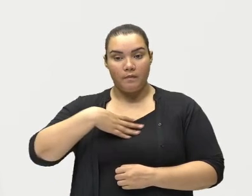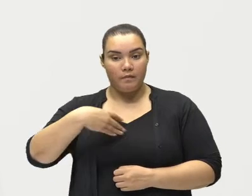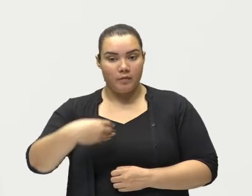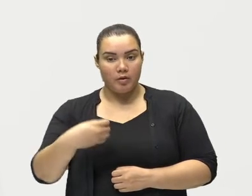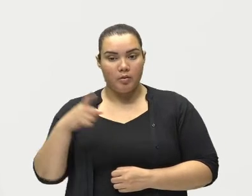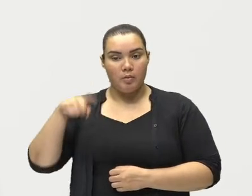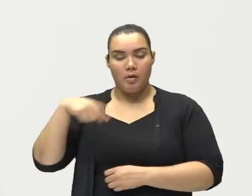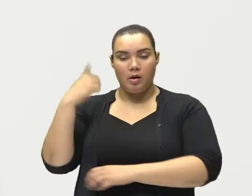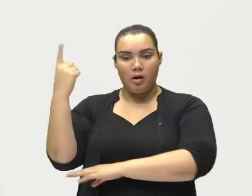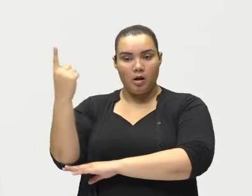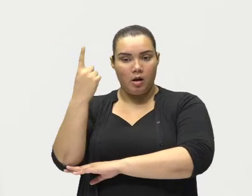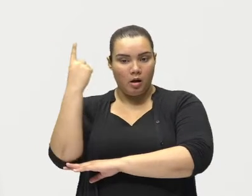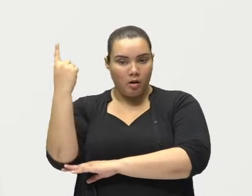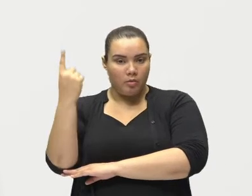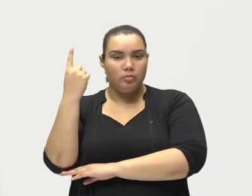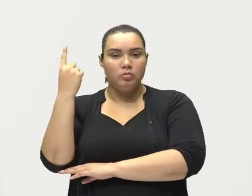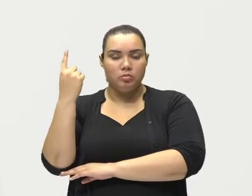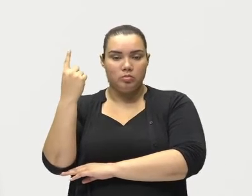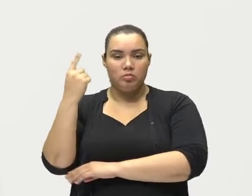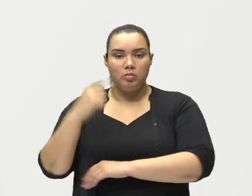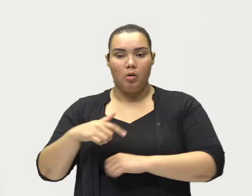alto